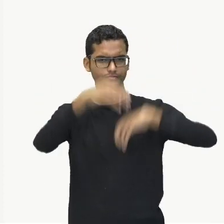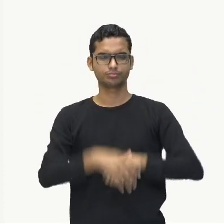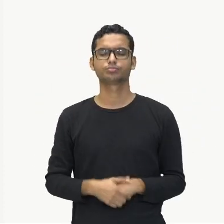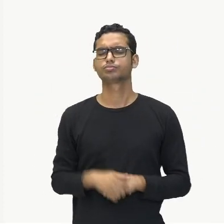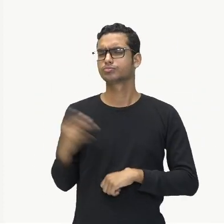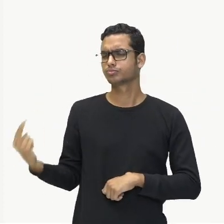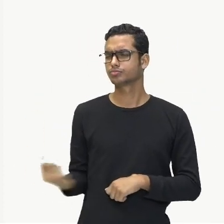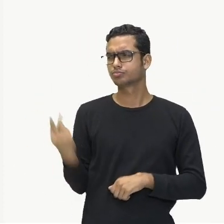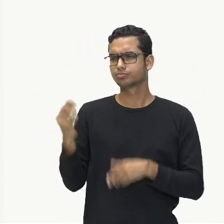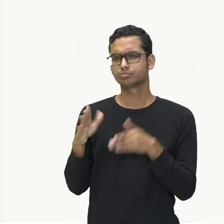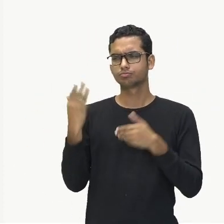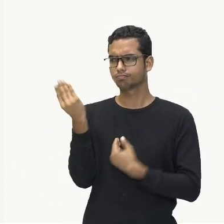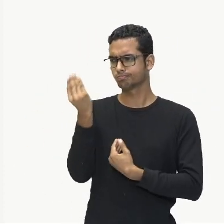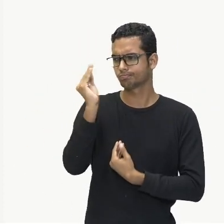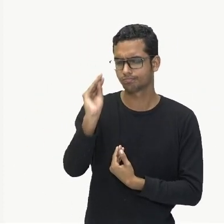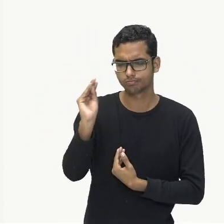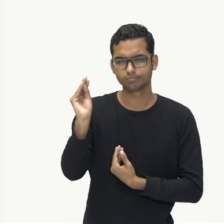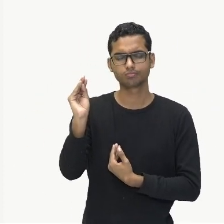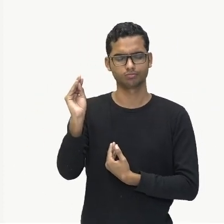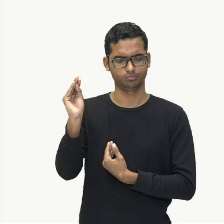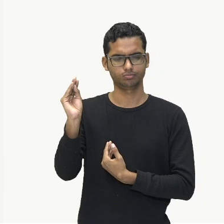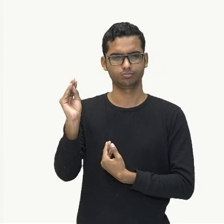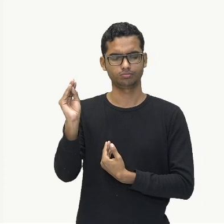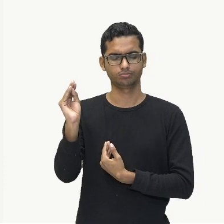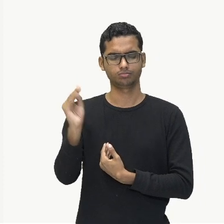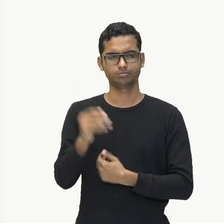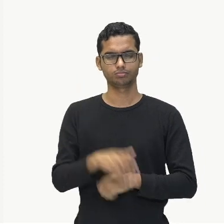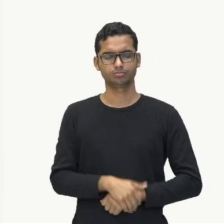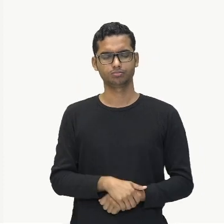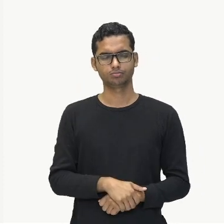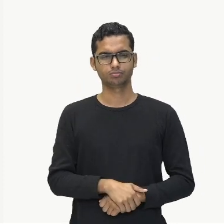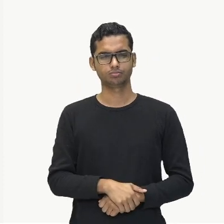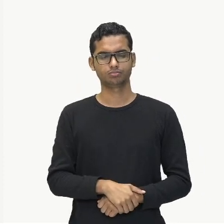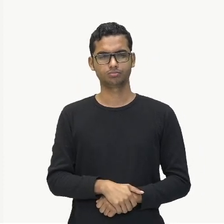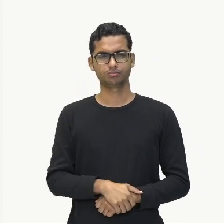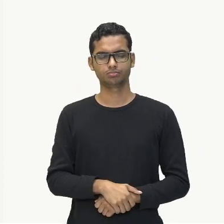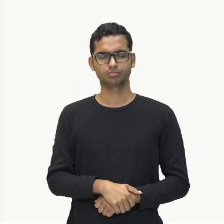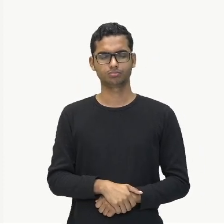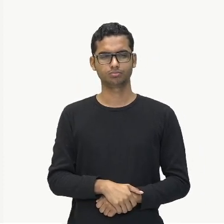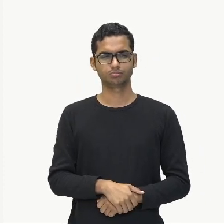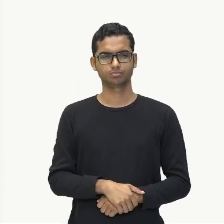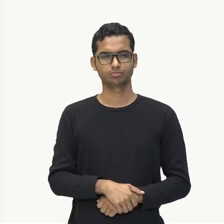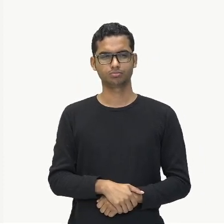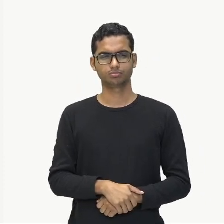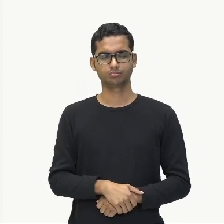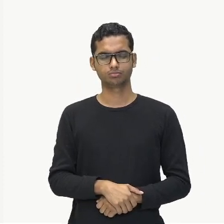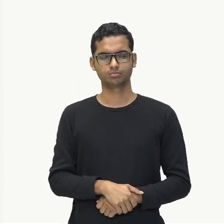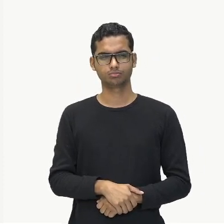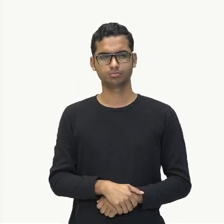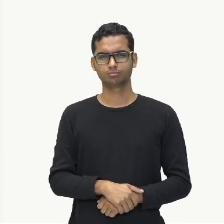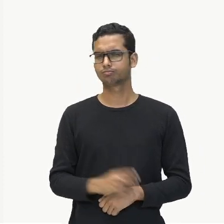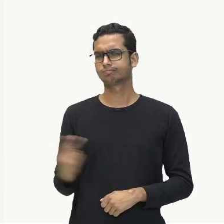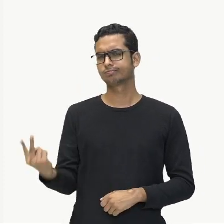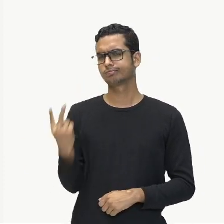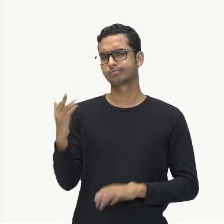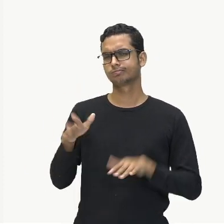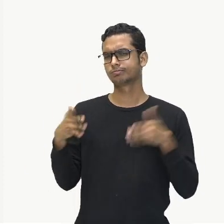vou colocar aqui nesse A2? Que valor eu coloco